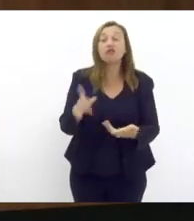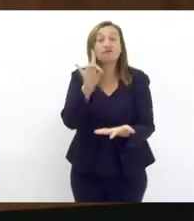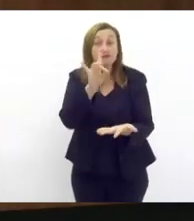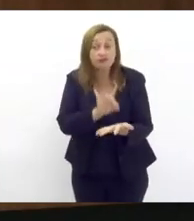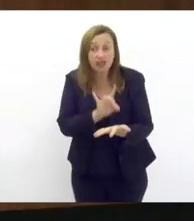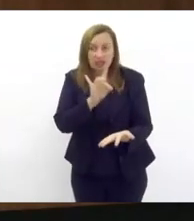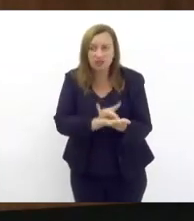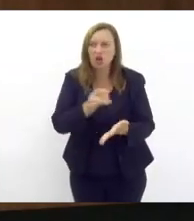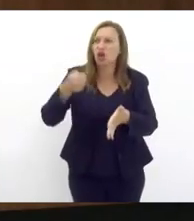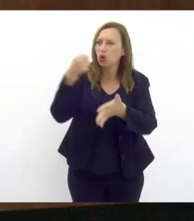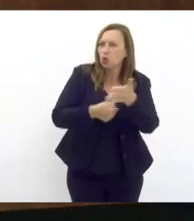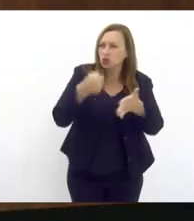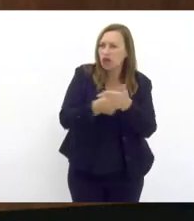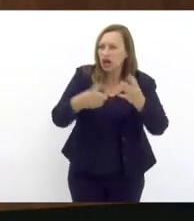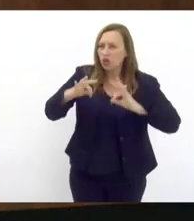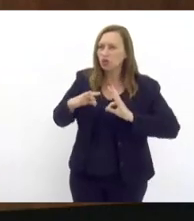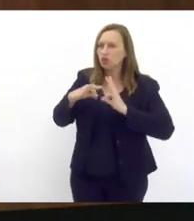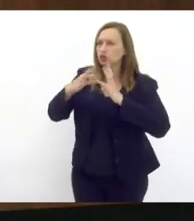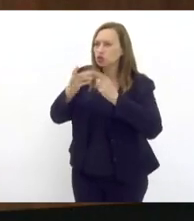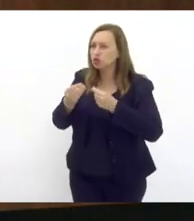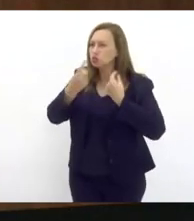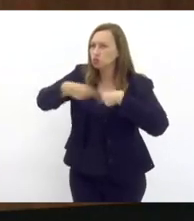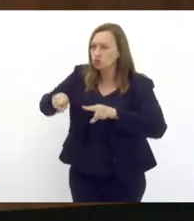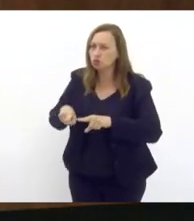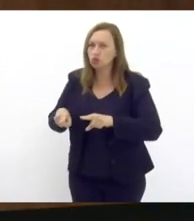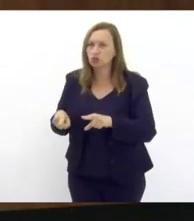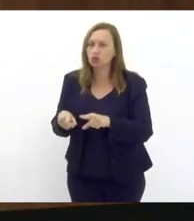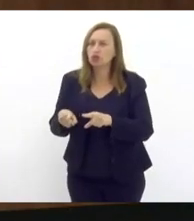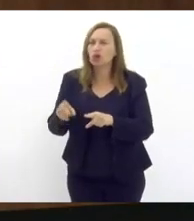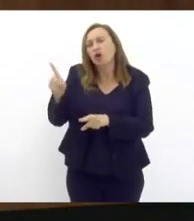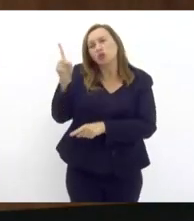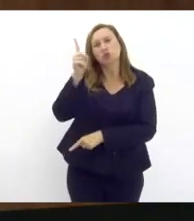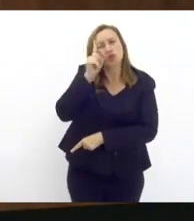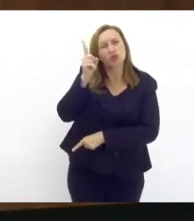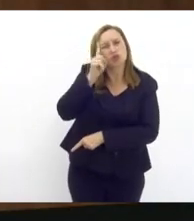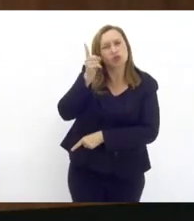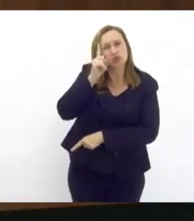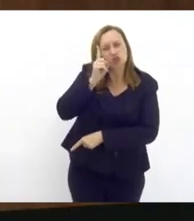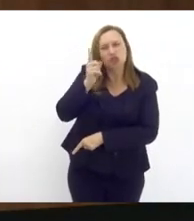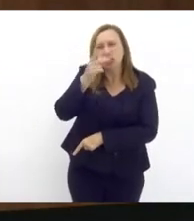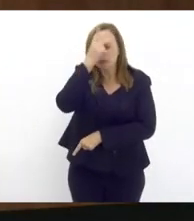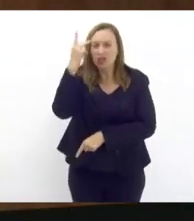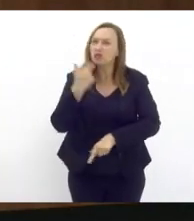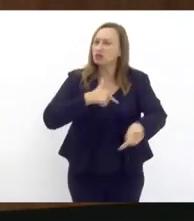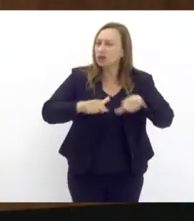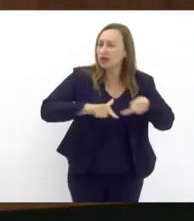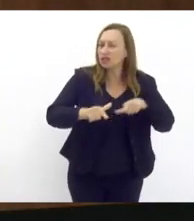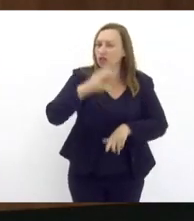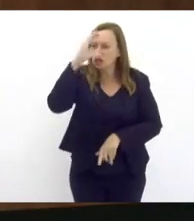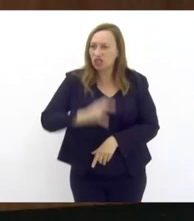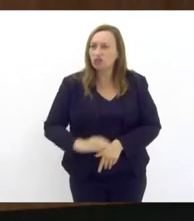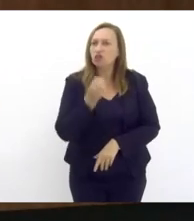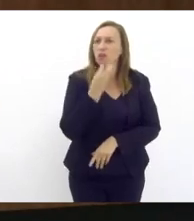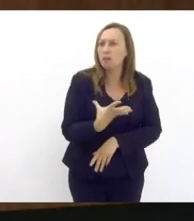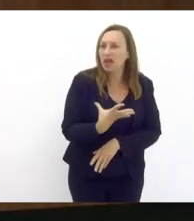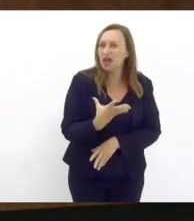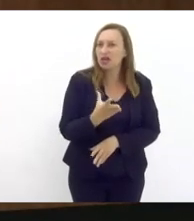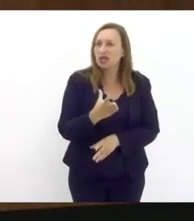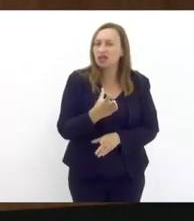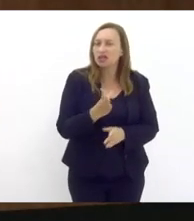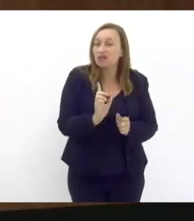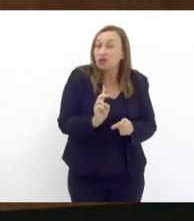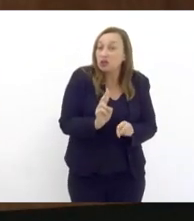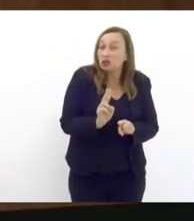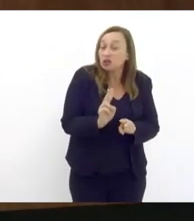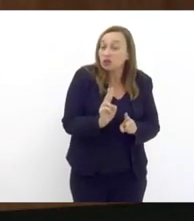realmente lutar contra tudo isso que está acontecendo. A cada dia, o trabalhador, o cidadão de bem, está ficando encurralado